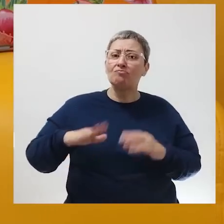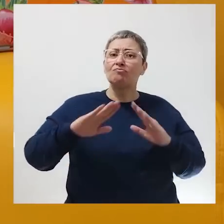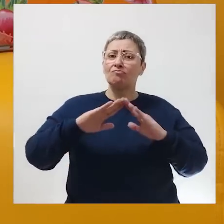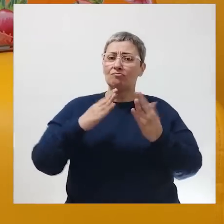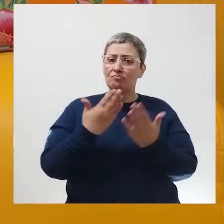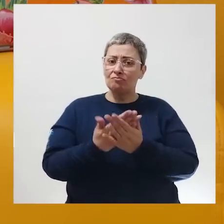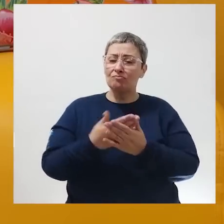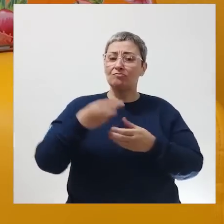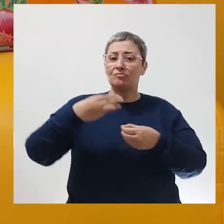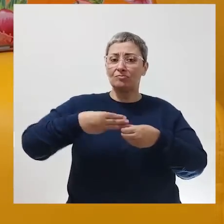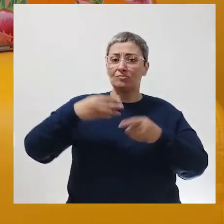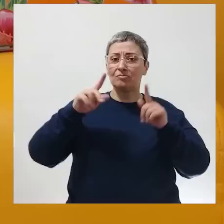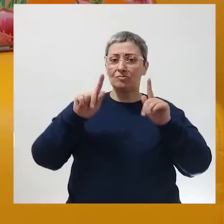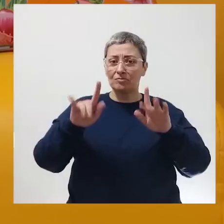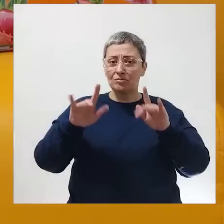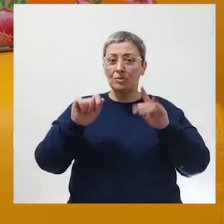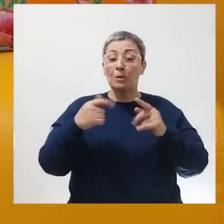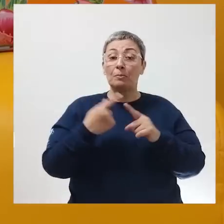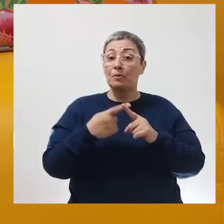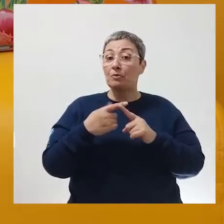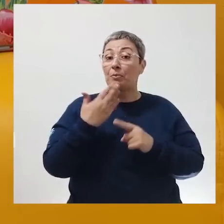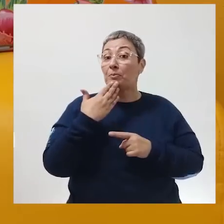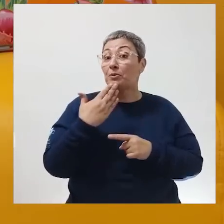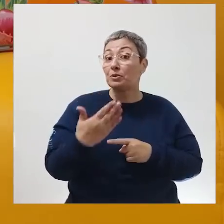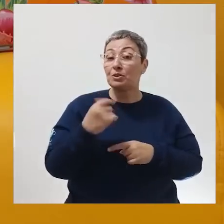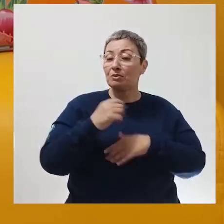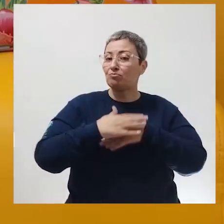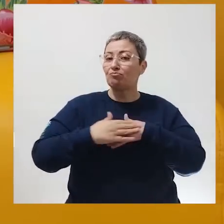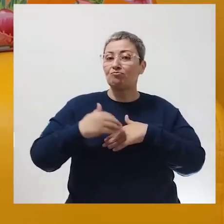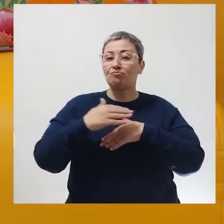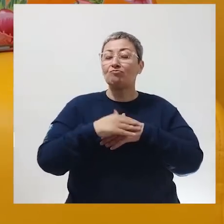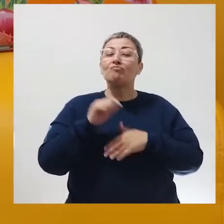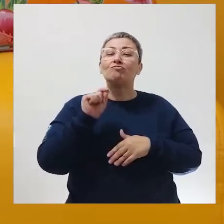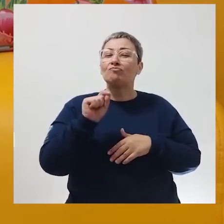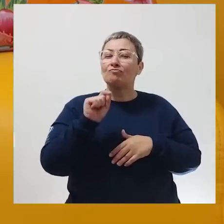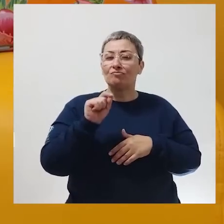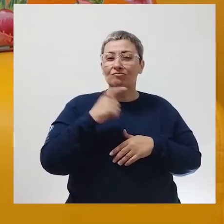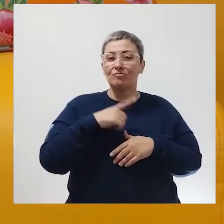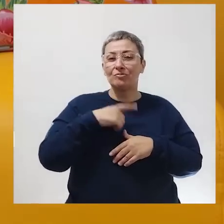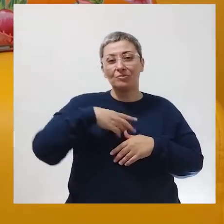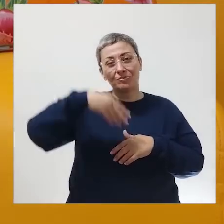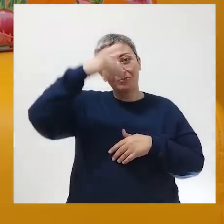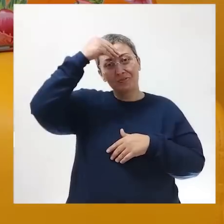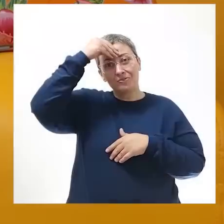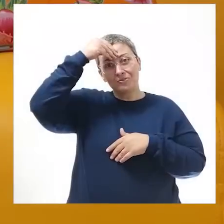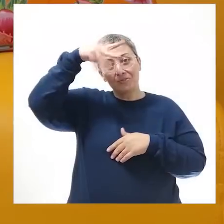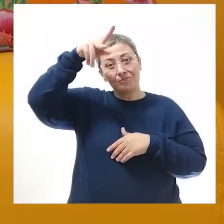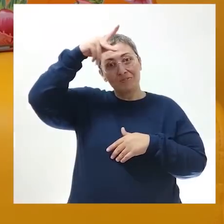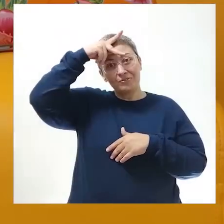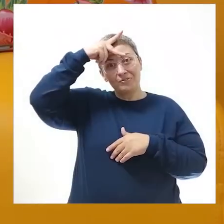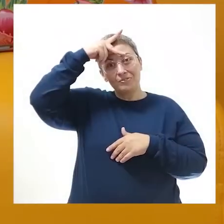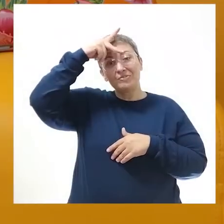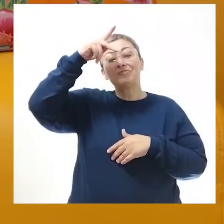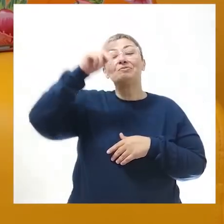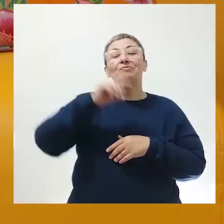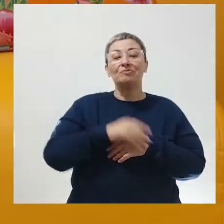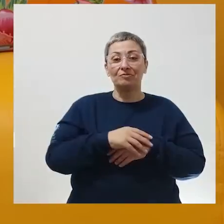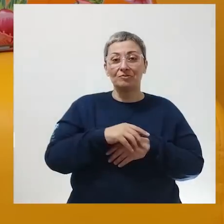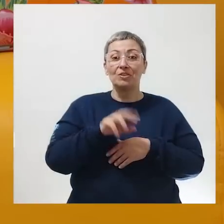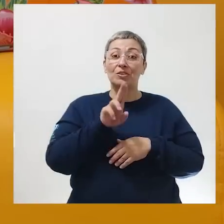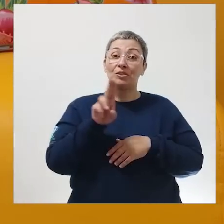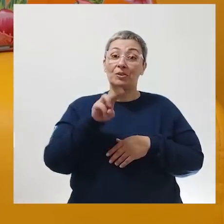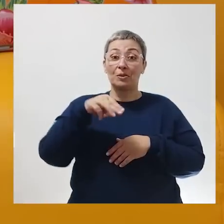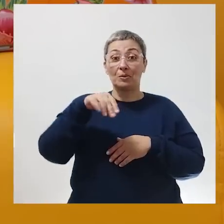municipal. Porque foi um pedido muito carinhoso, sabe de quem? Do meu sobrinho, do meu